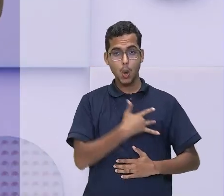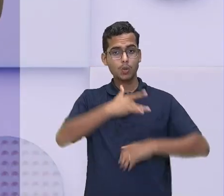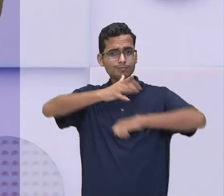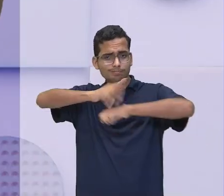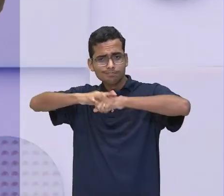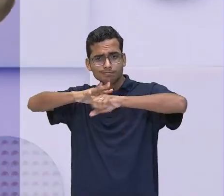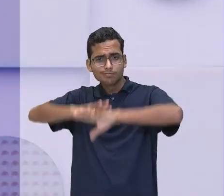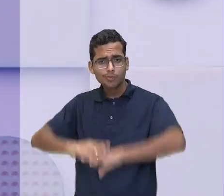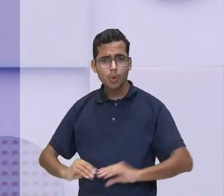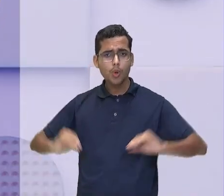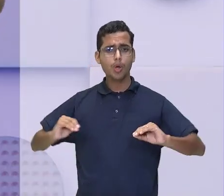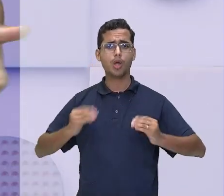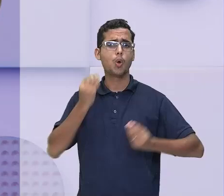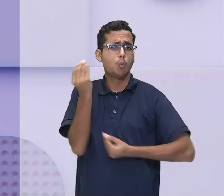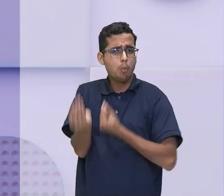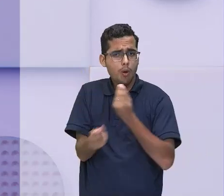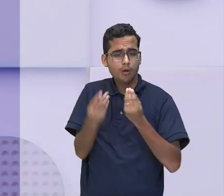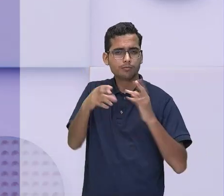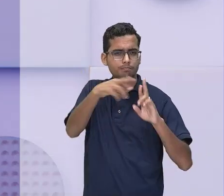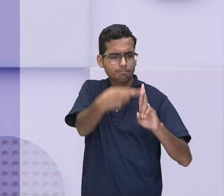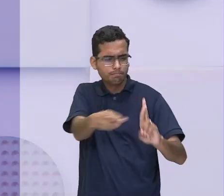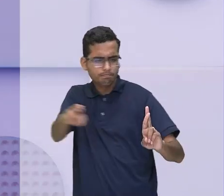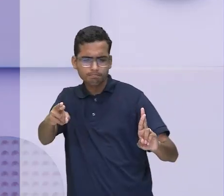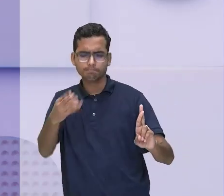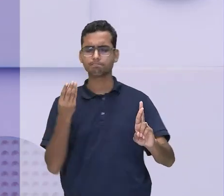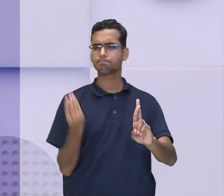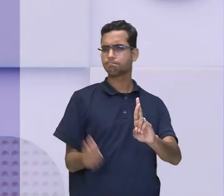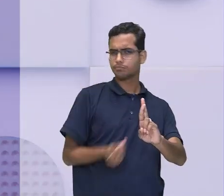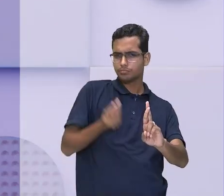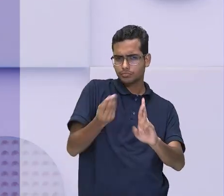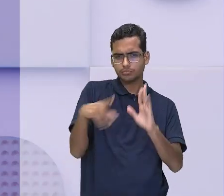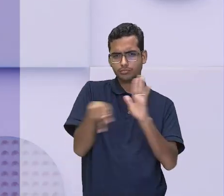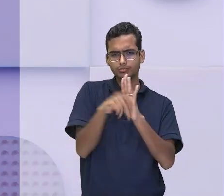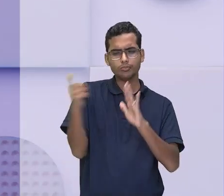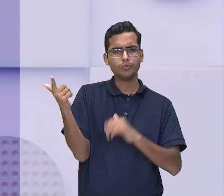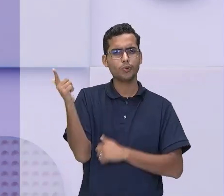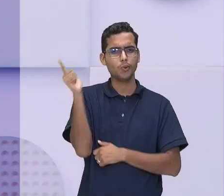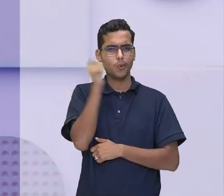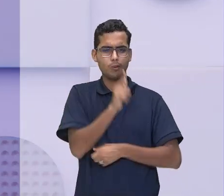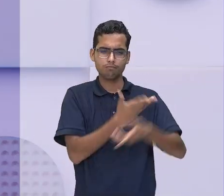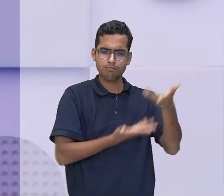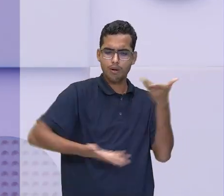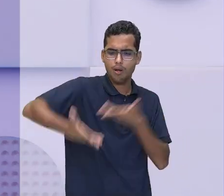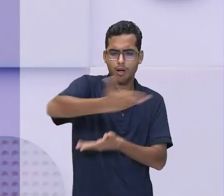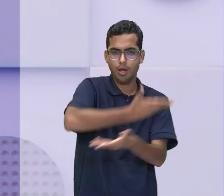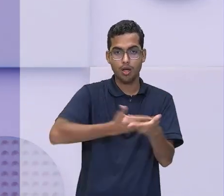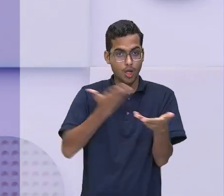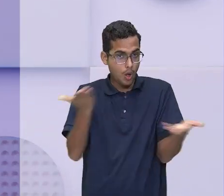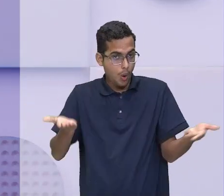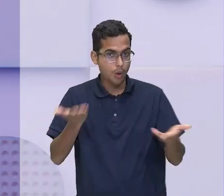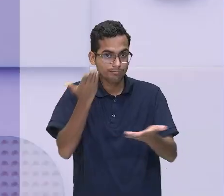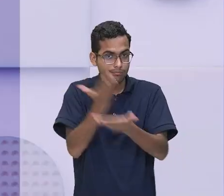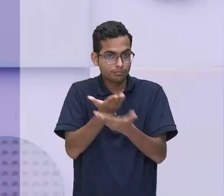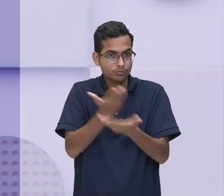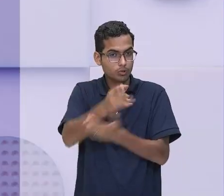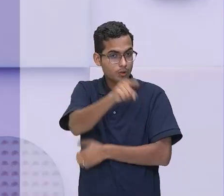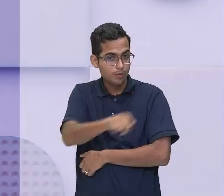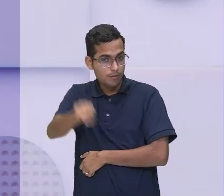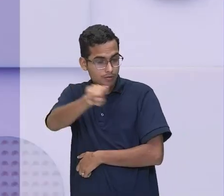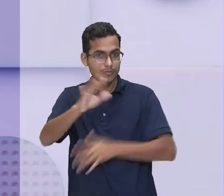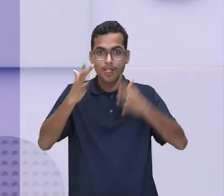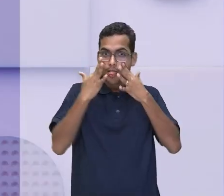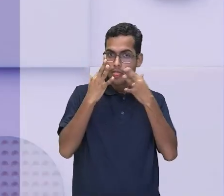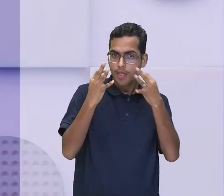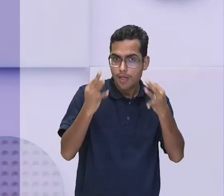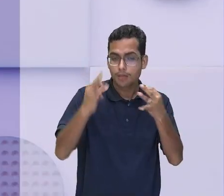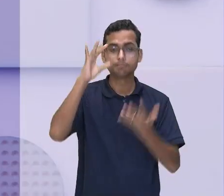é que as religiões fazem esse diálogo. Então, na aula de hoje, eu quero que você tenha muita atenção para